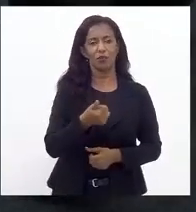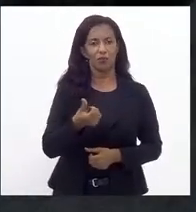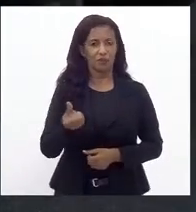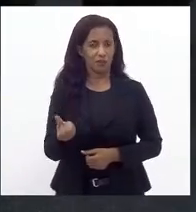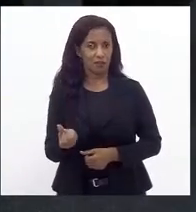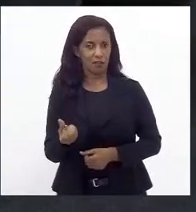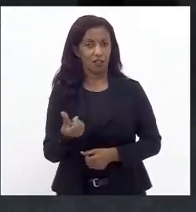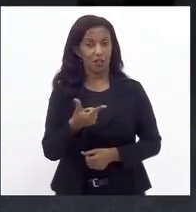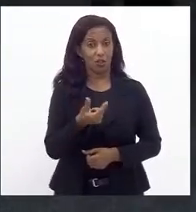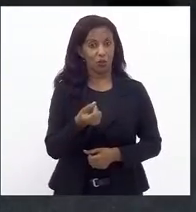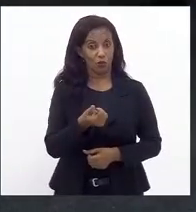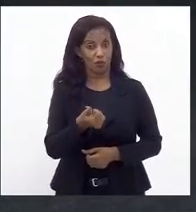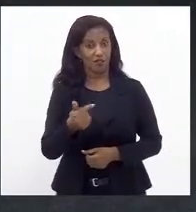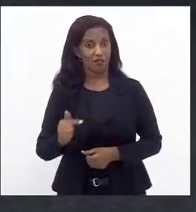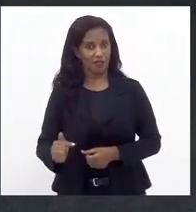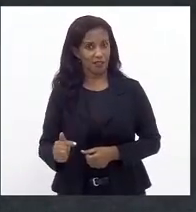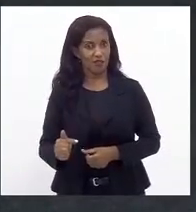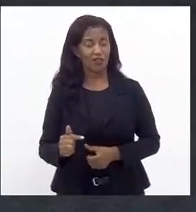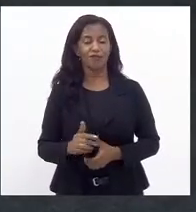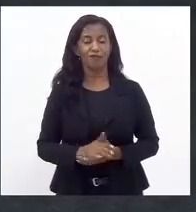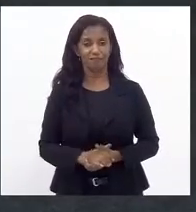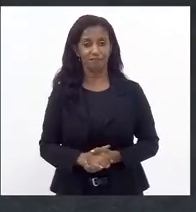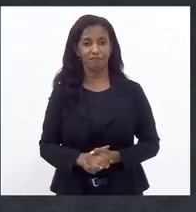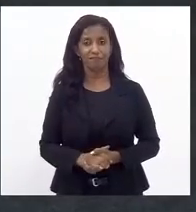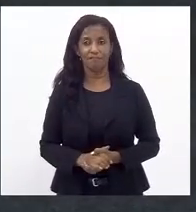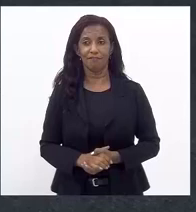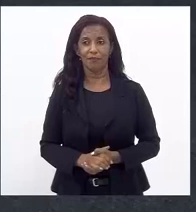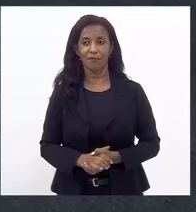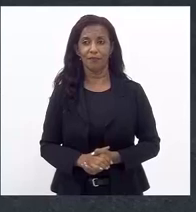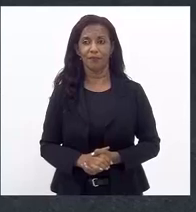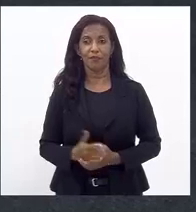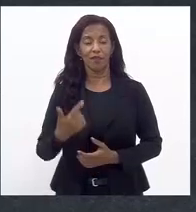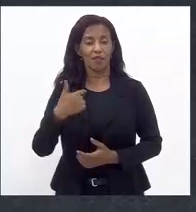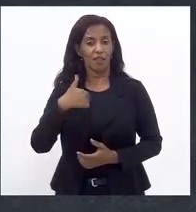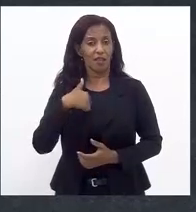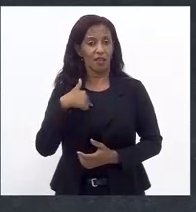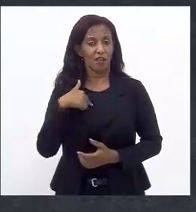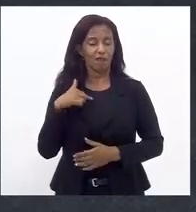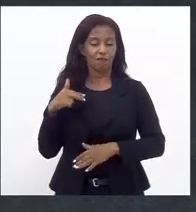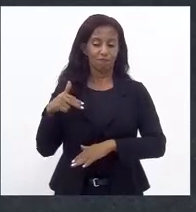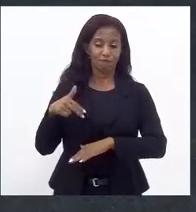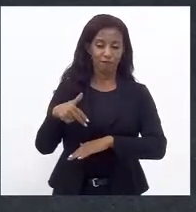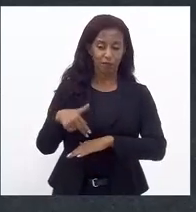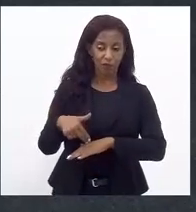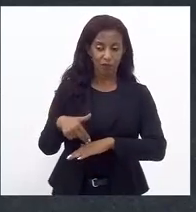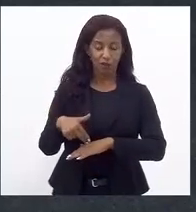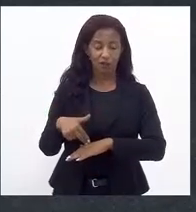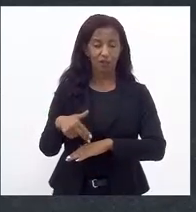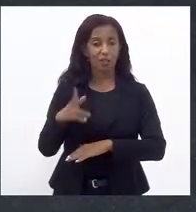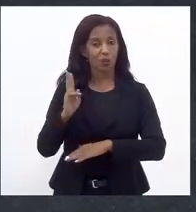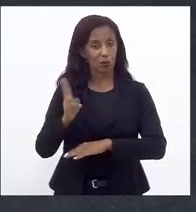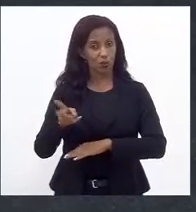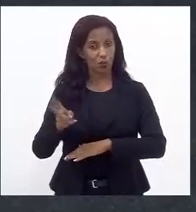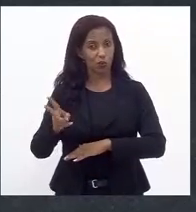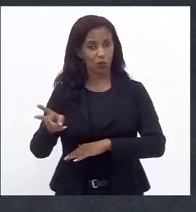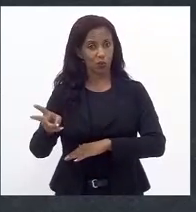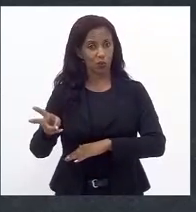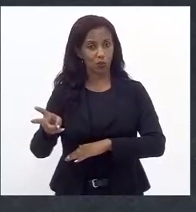e 2017 senhor presidente eu estava e ainda estou